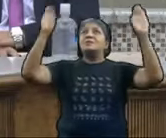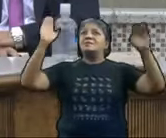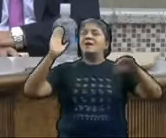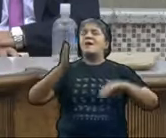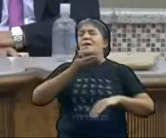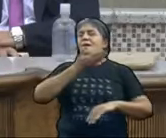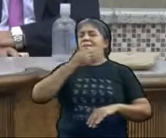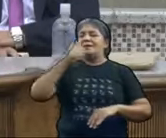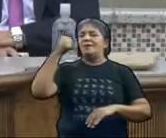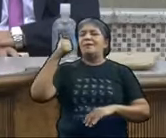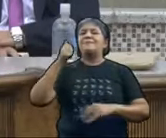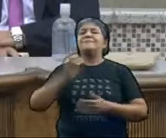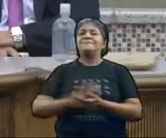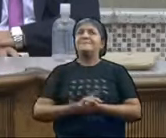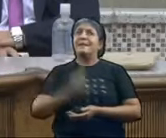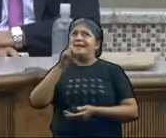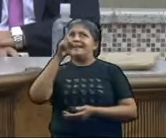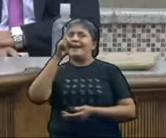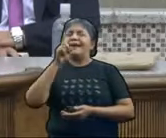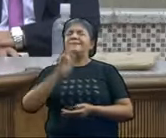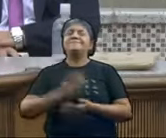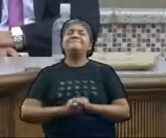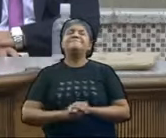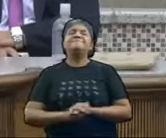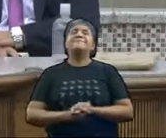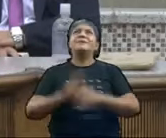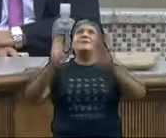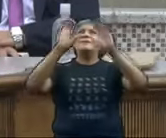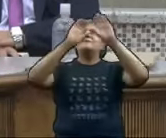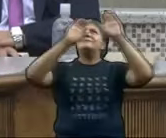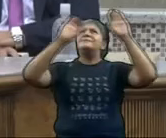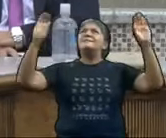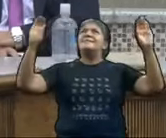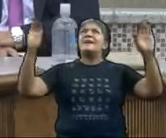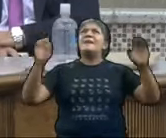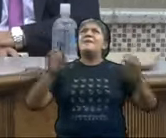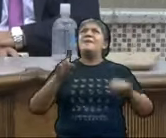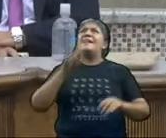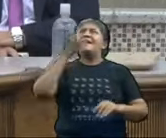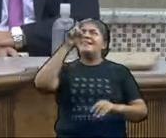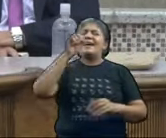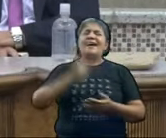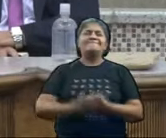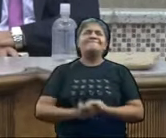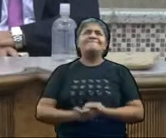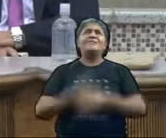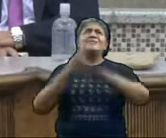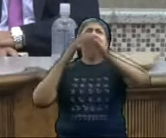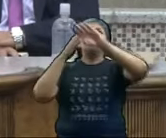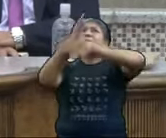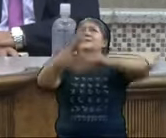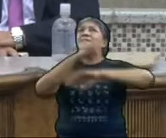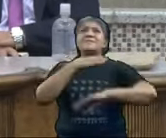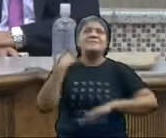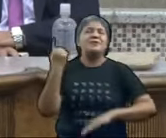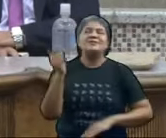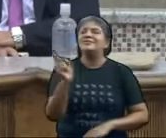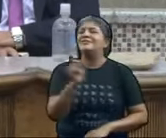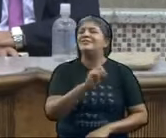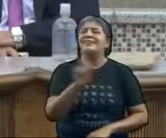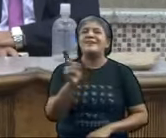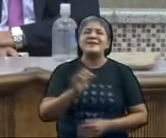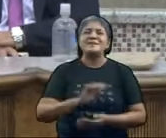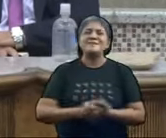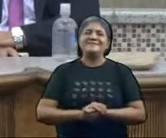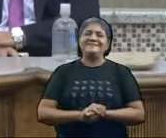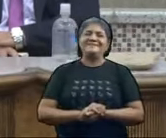Sabe por quê? Nos céus, os céus é melhor porque a morte não entrará lá. A morte